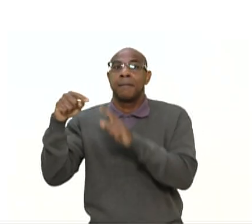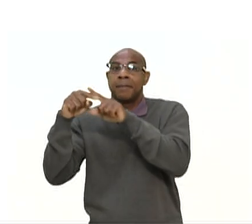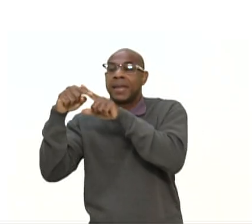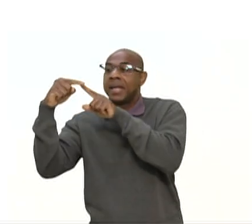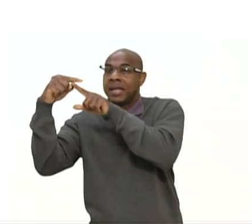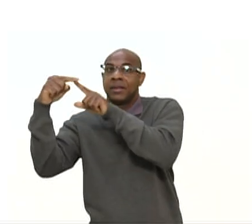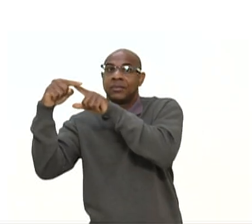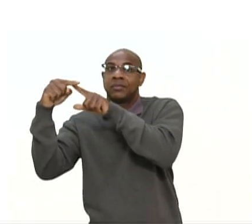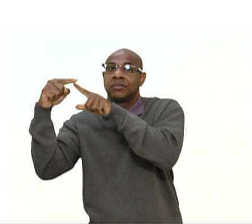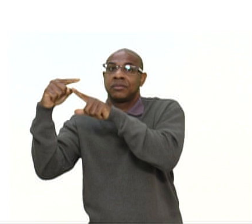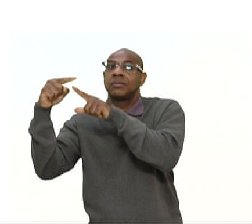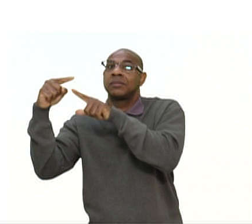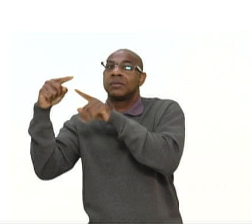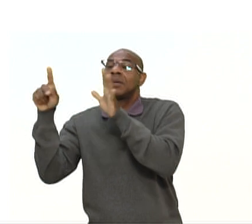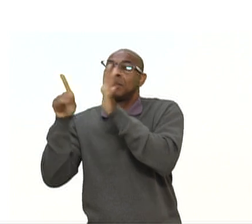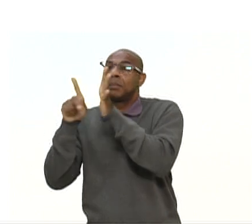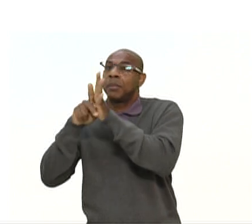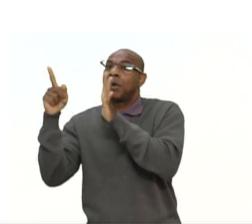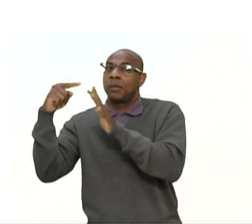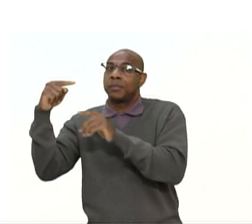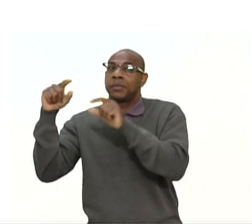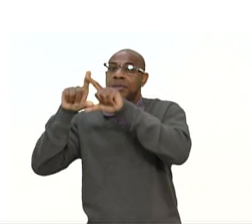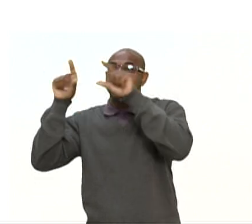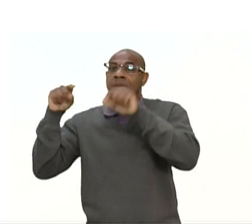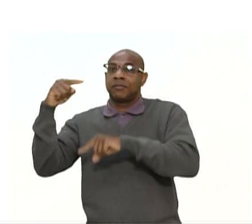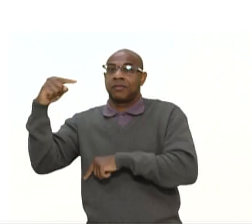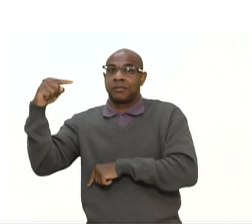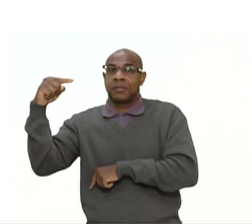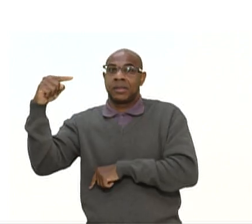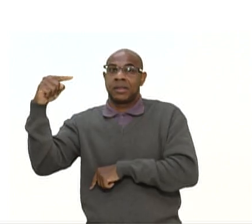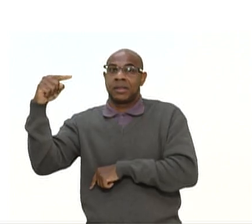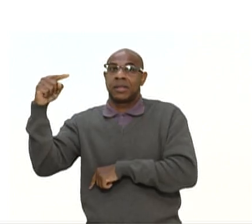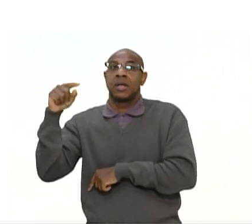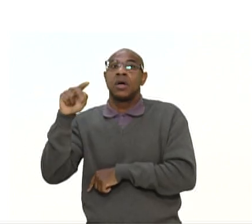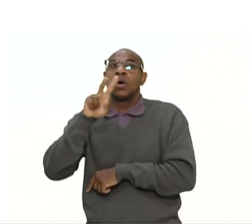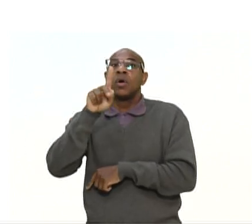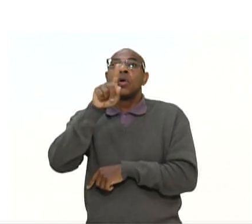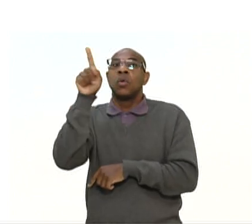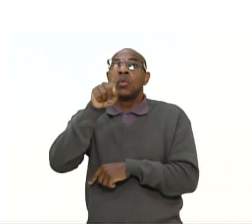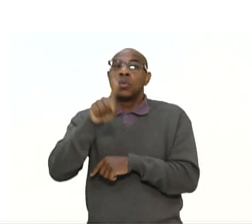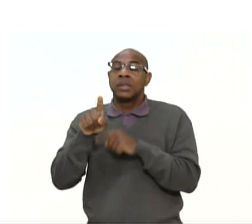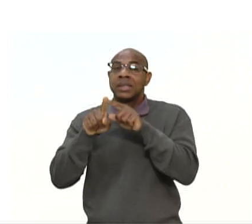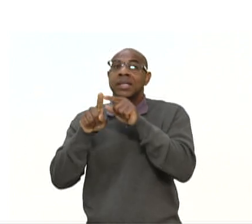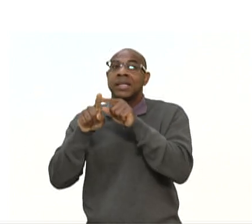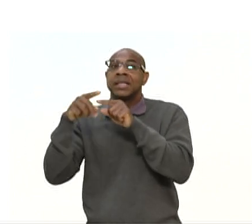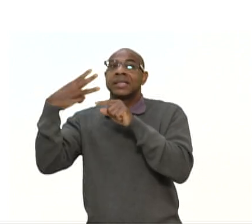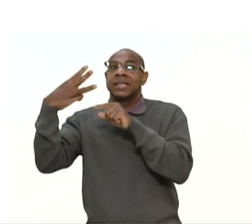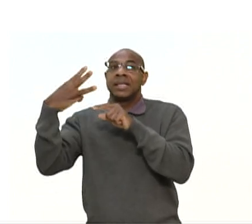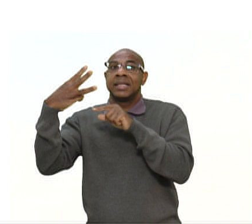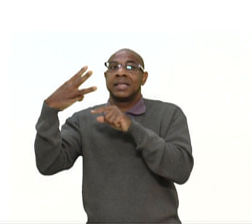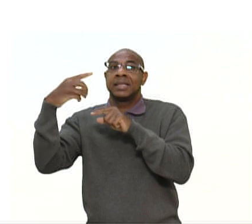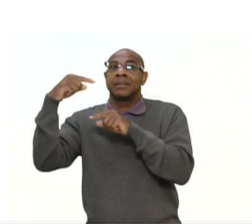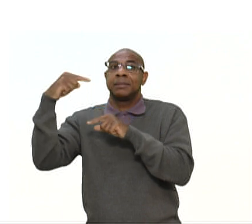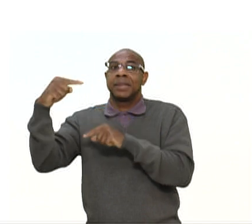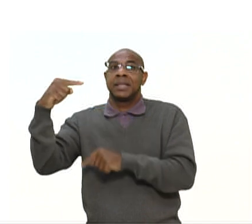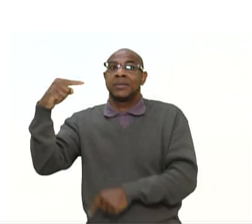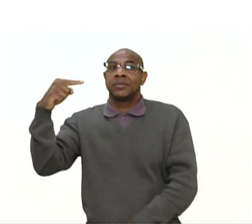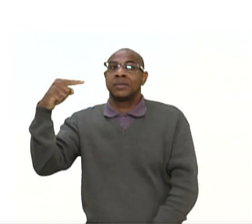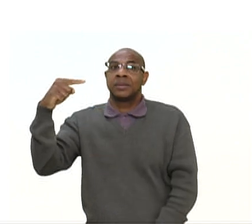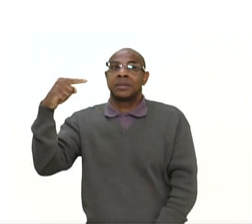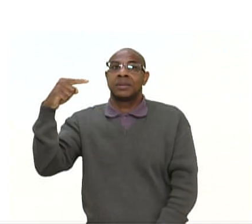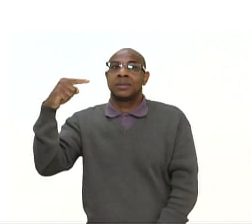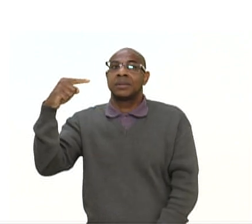o menos, que é da operação, o Z, que é 3 menos 2i, e o W, que é menos